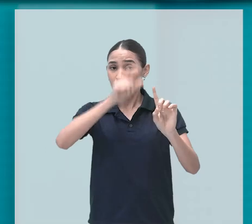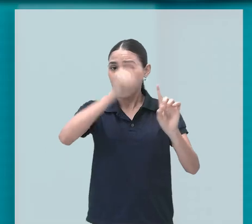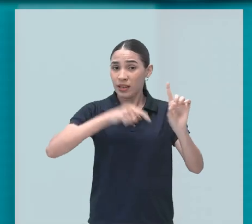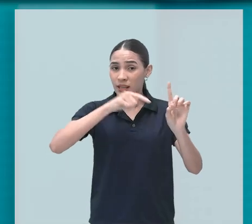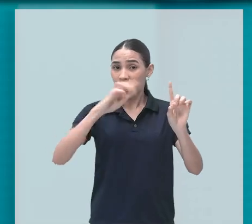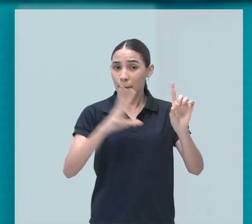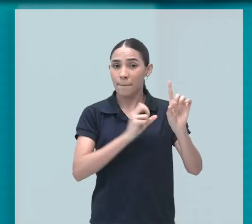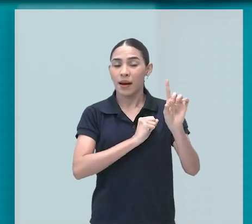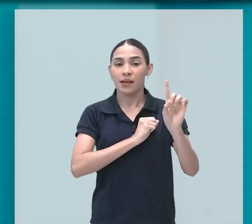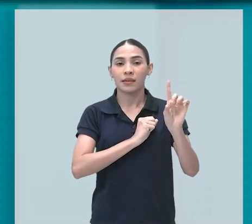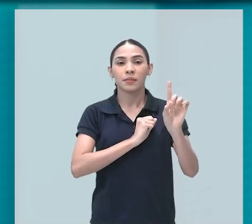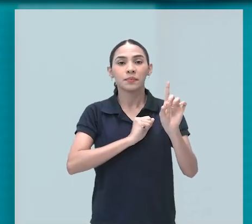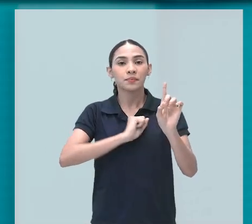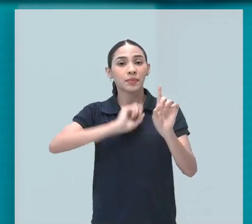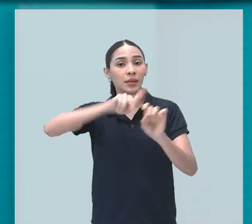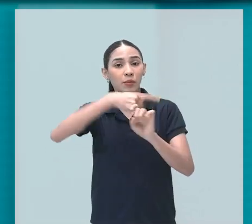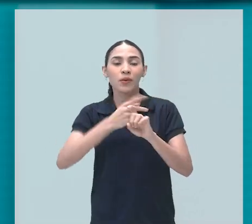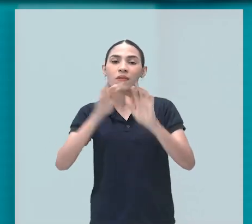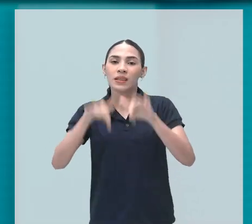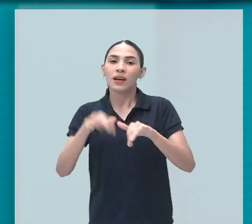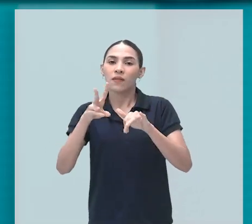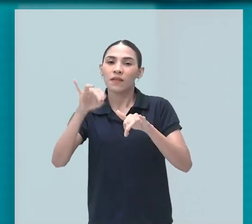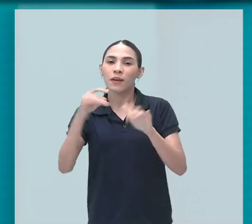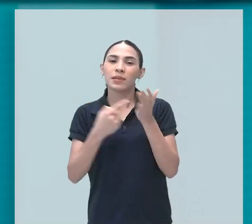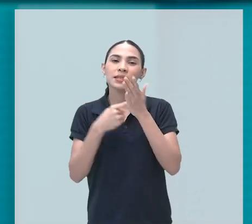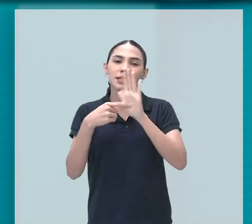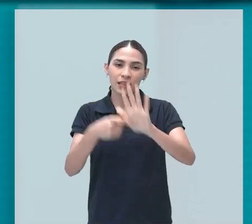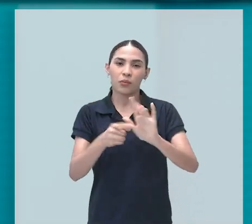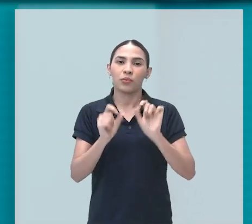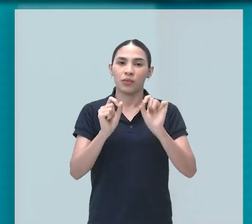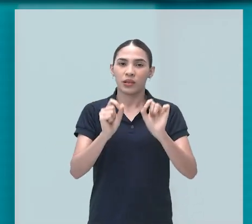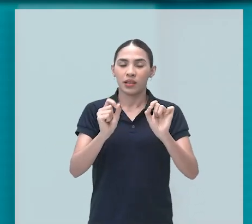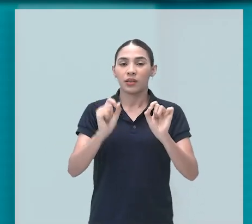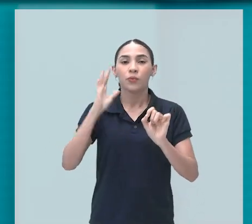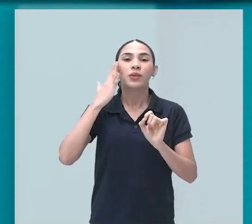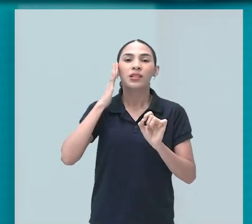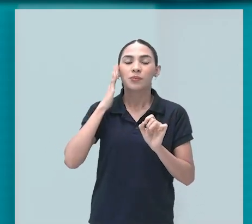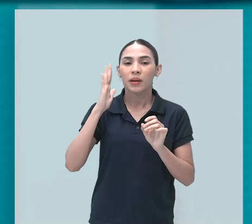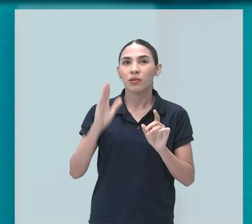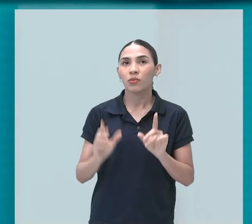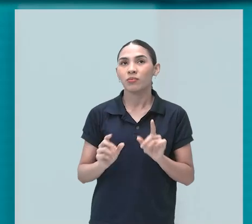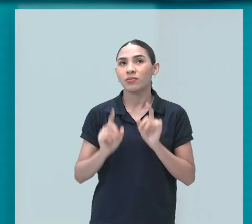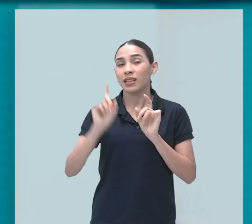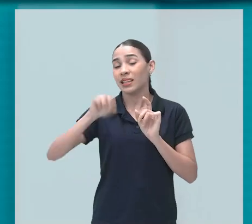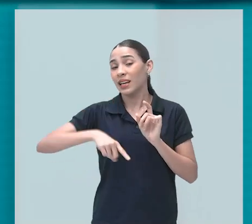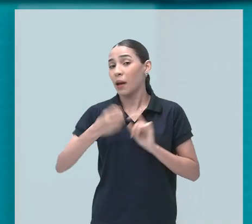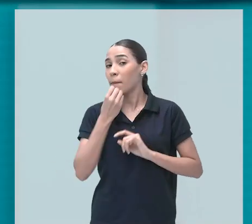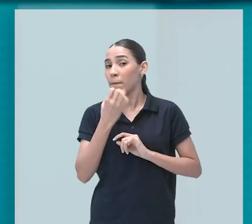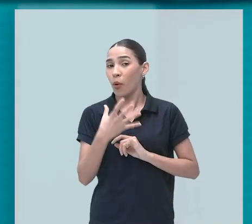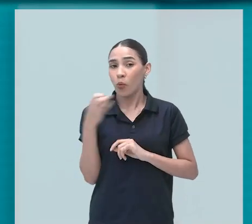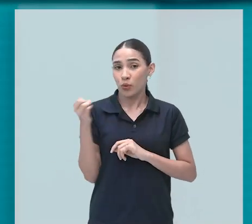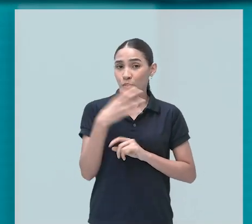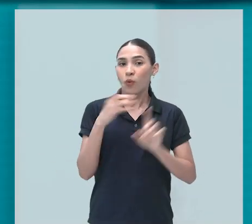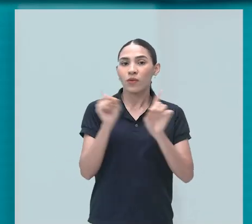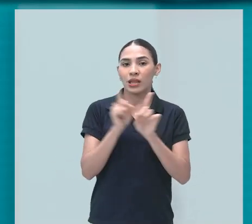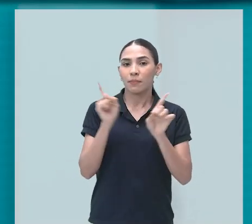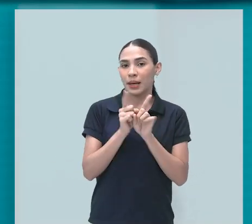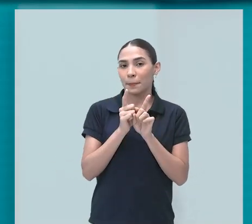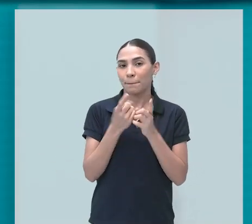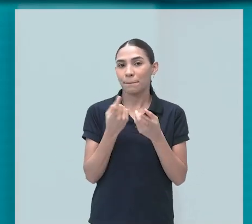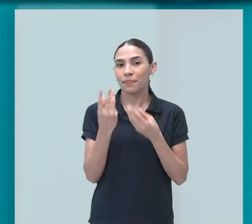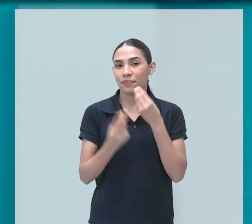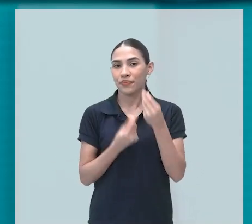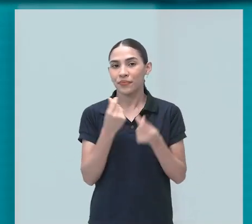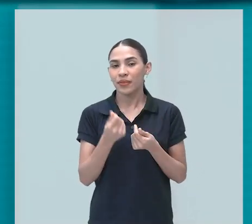amada. E, ao final, ele traz esse entendimento que é inovador até então, a questão